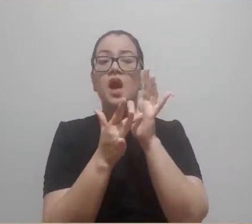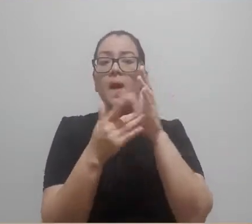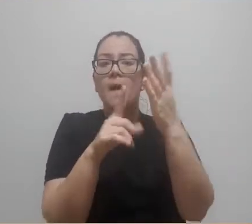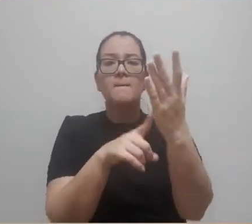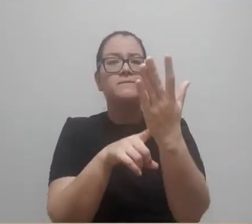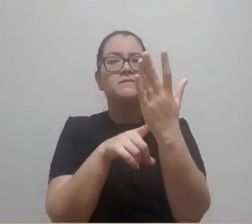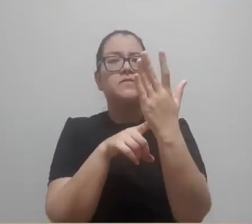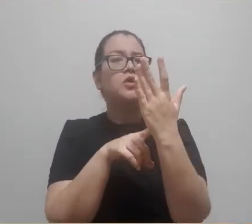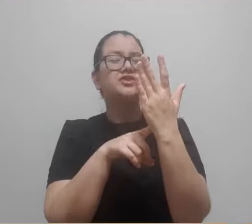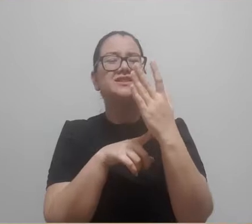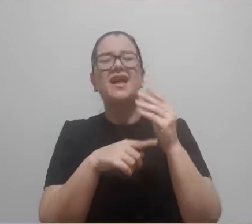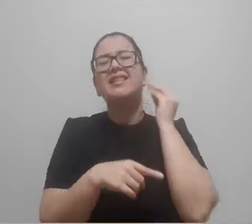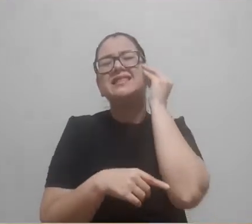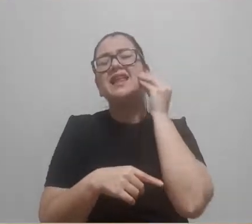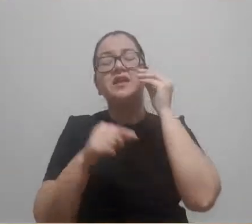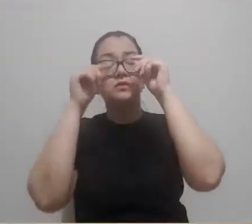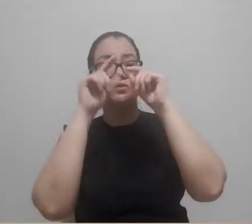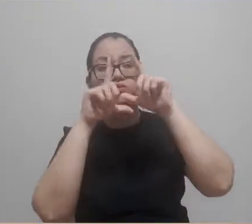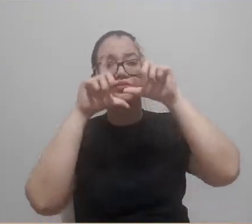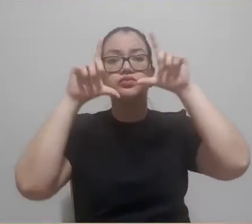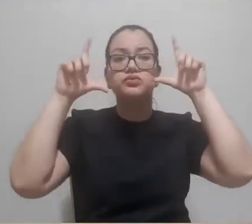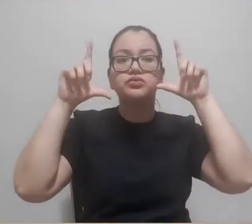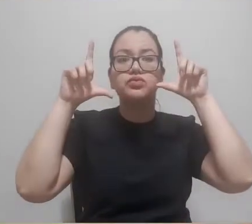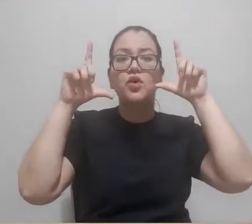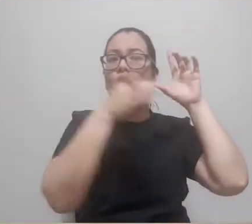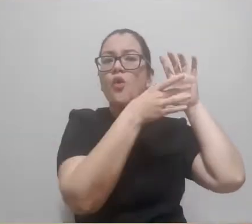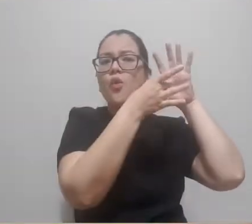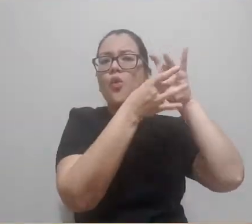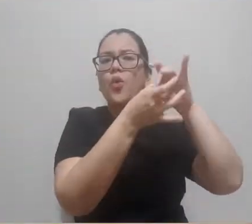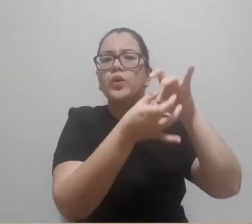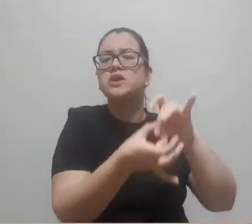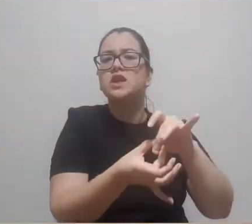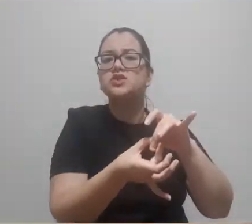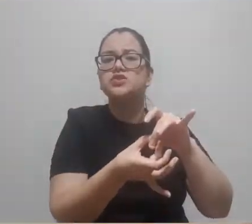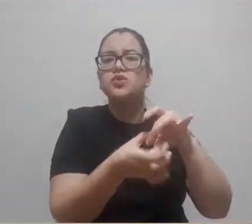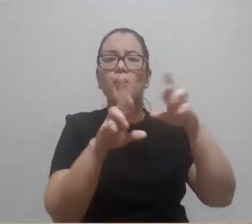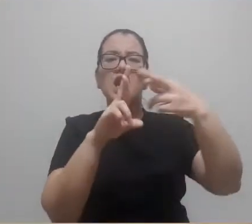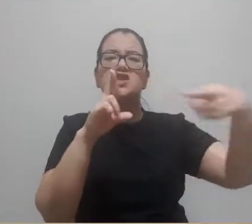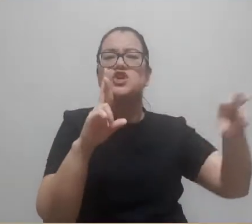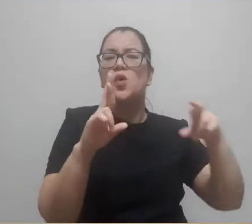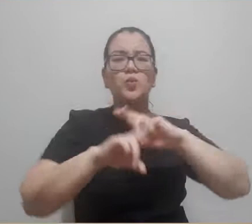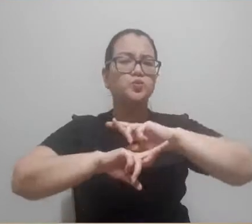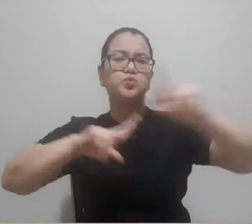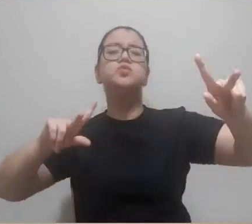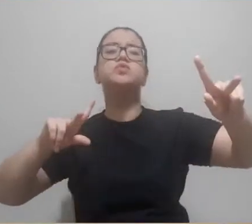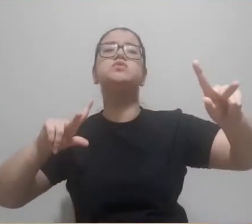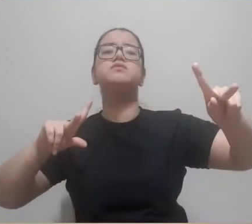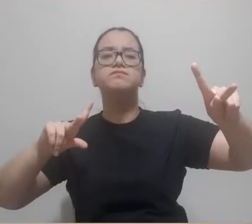trazendo aqui, tentando abrir os nossos olhos para um outro contexto de uma verdadeira